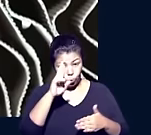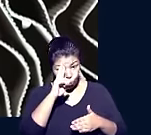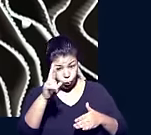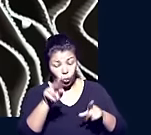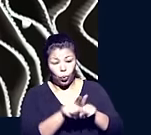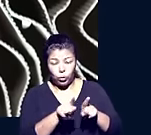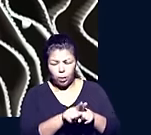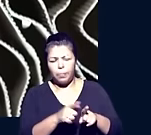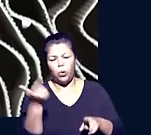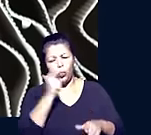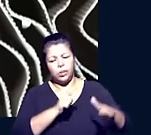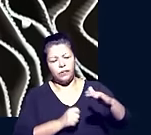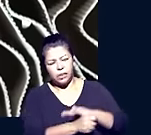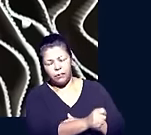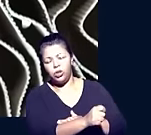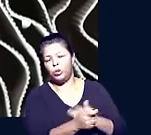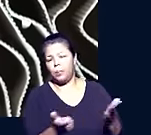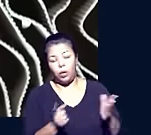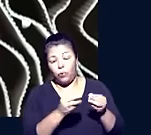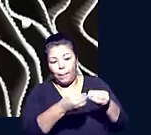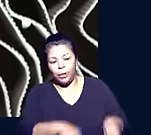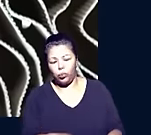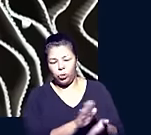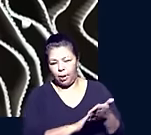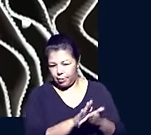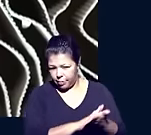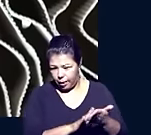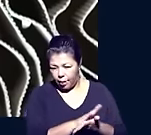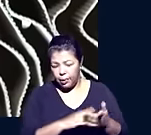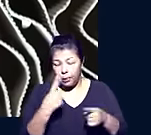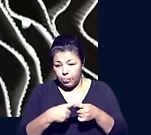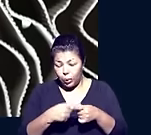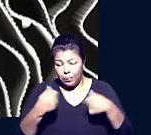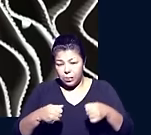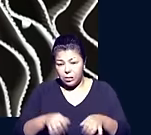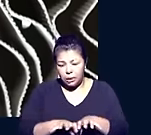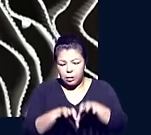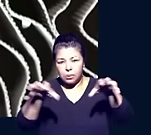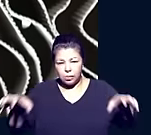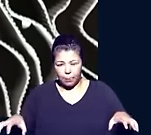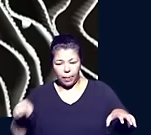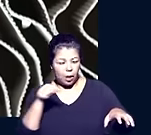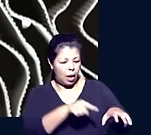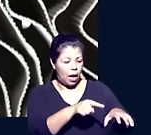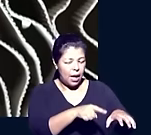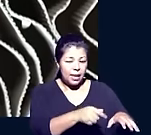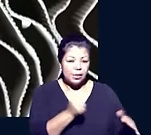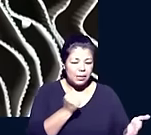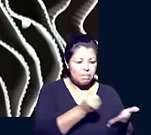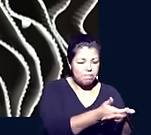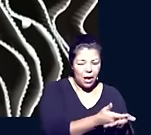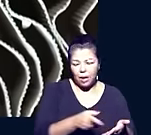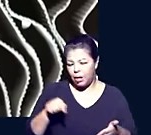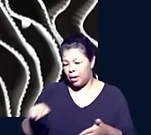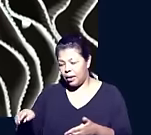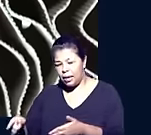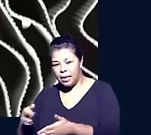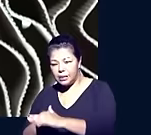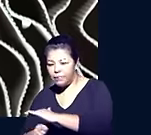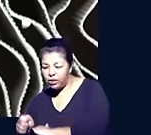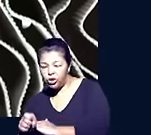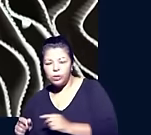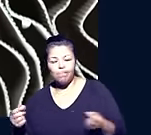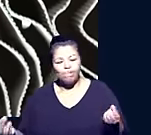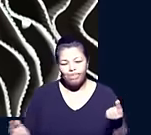sempre quando fica na subjetividade do que é custei do que é investimento pra fazenda decidir você sabe o que é que dá pra receita